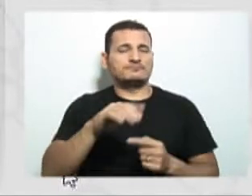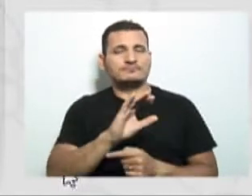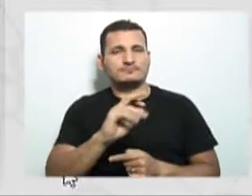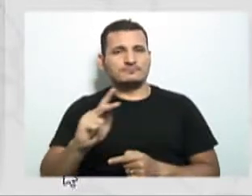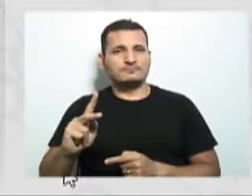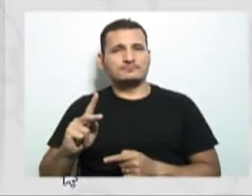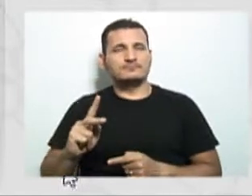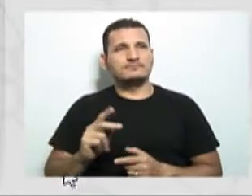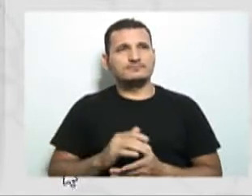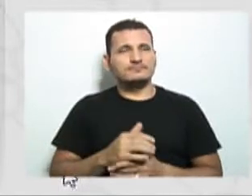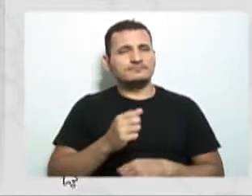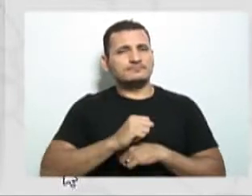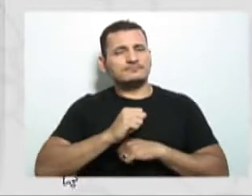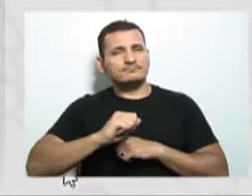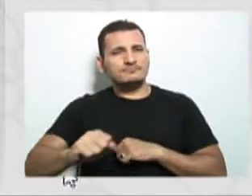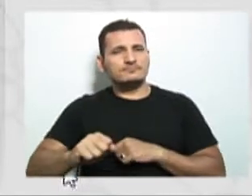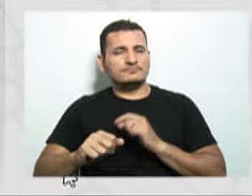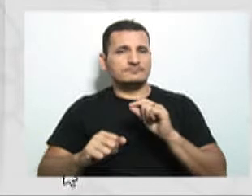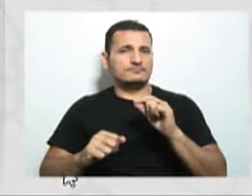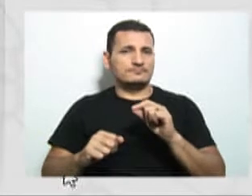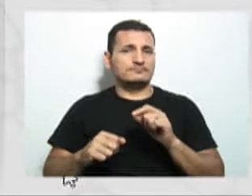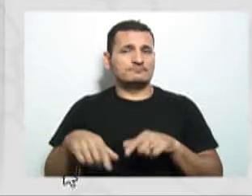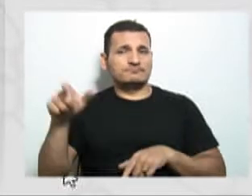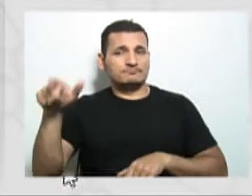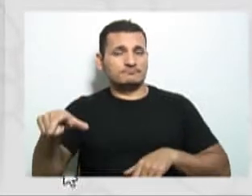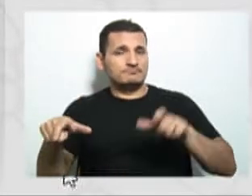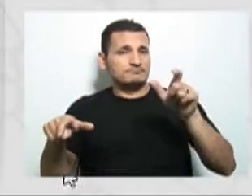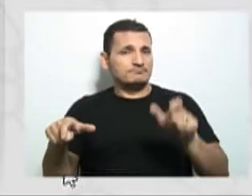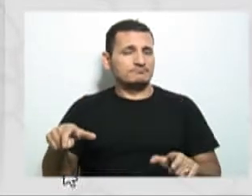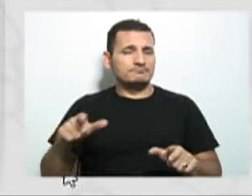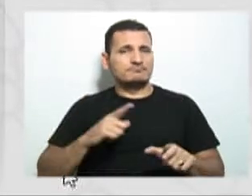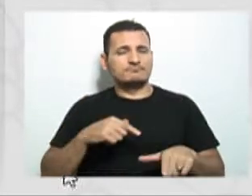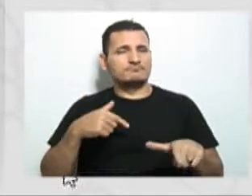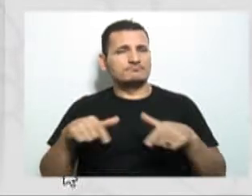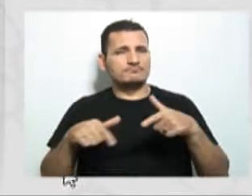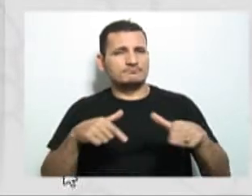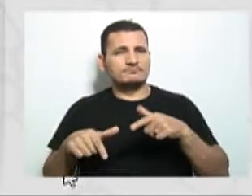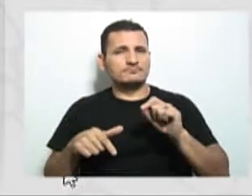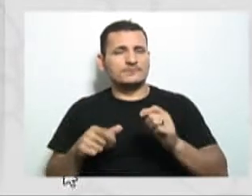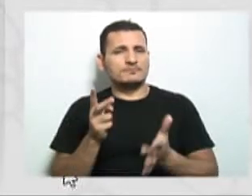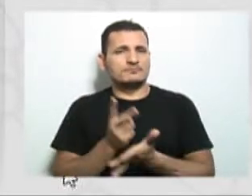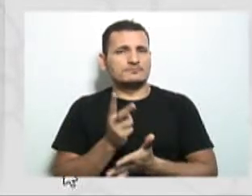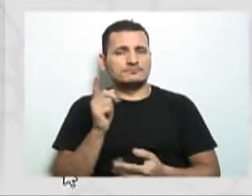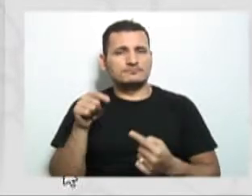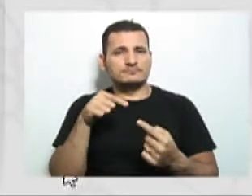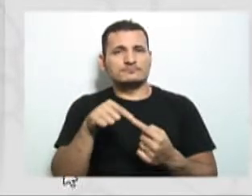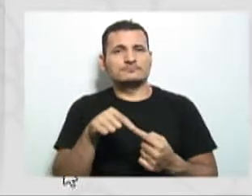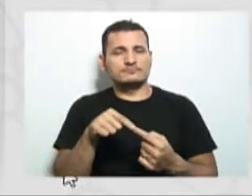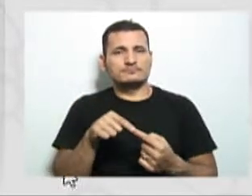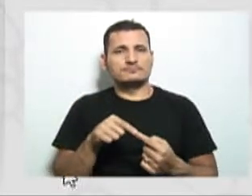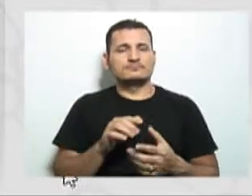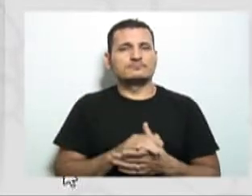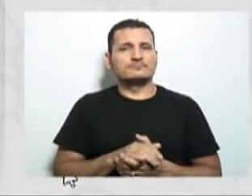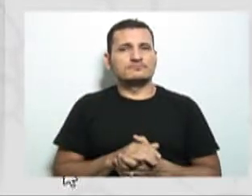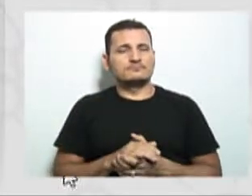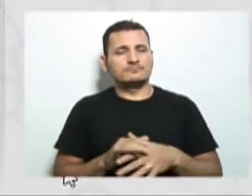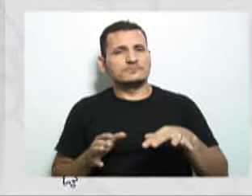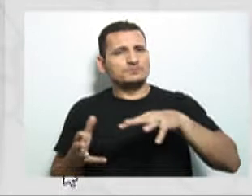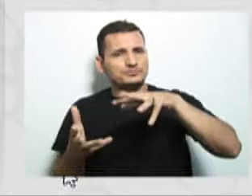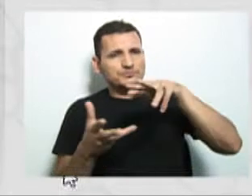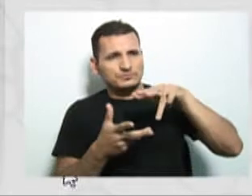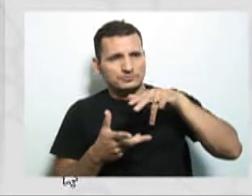cooperativas. Defende que as partes estão trabalhando para um mesmo objetivo. No mundo em que se